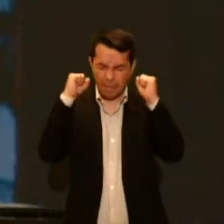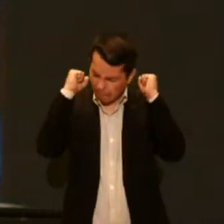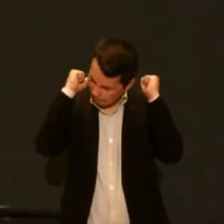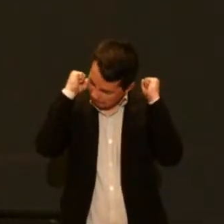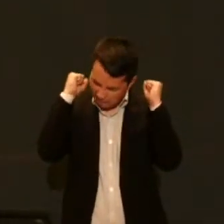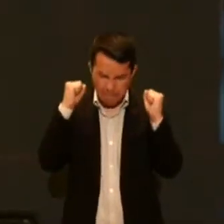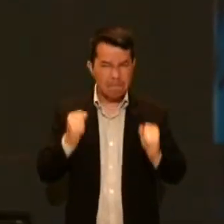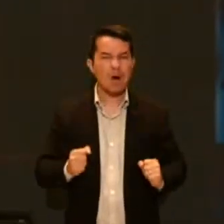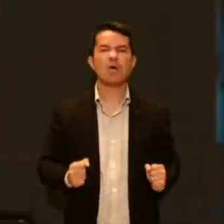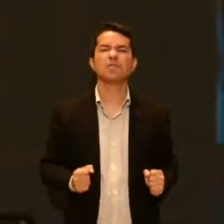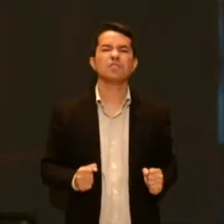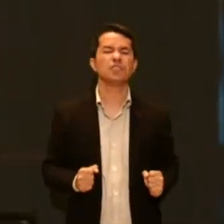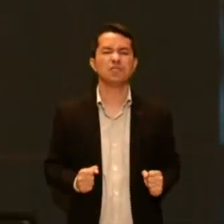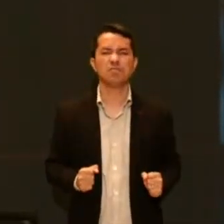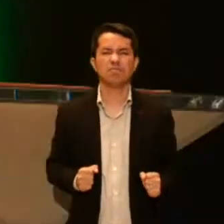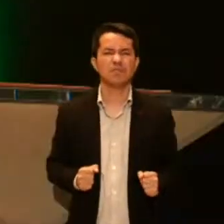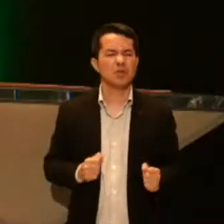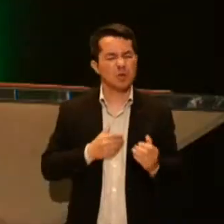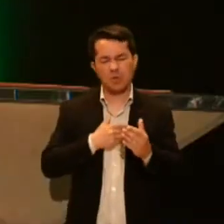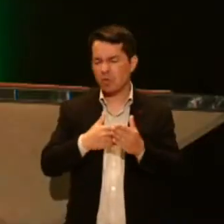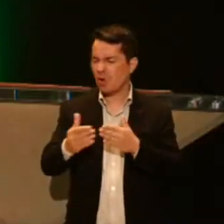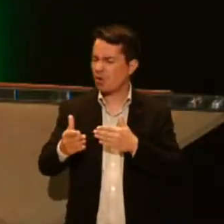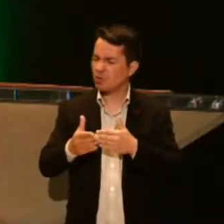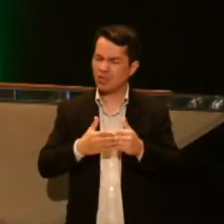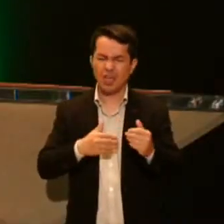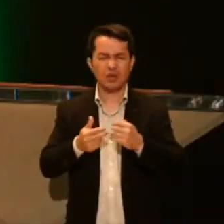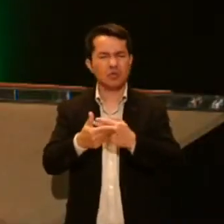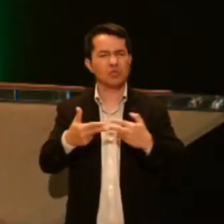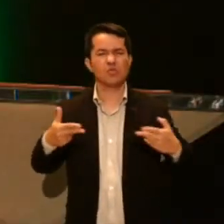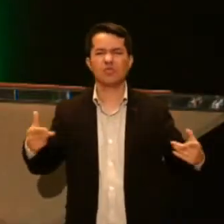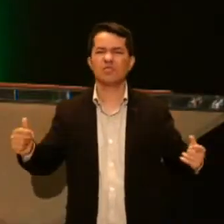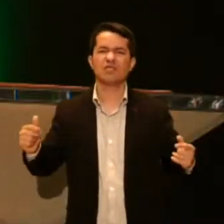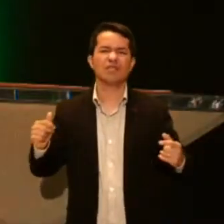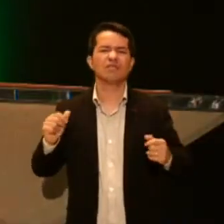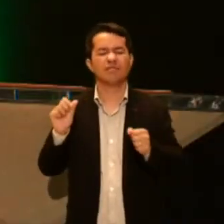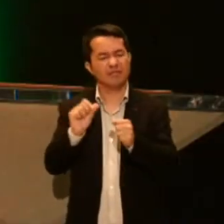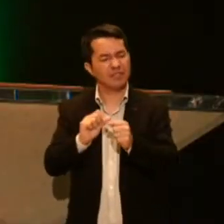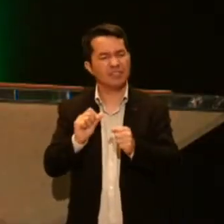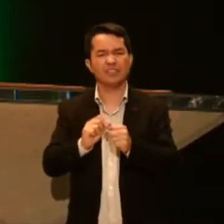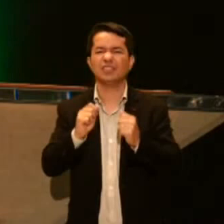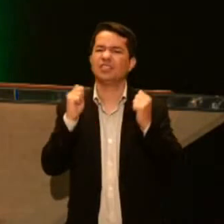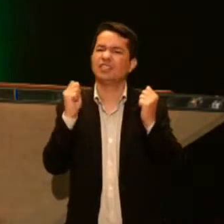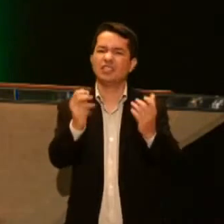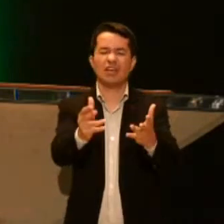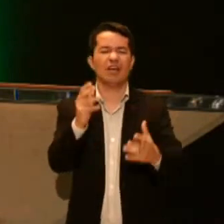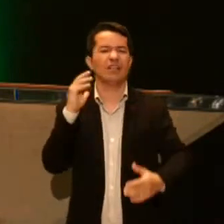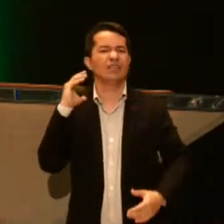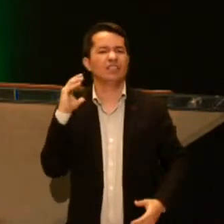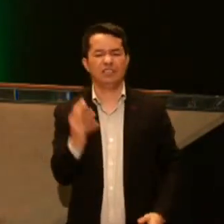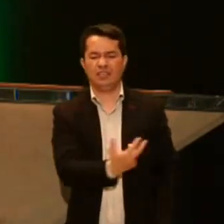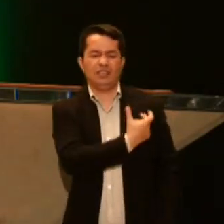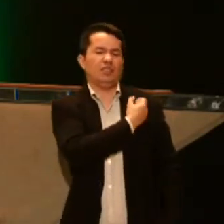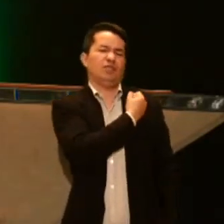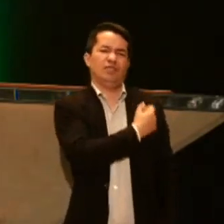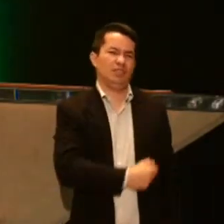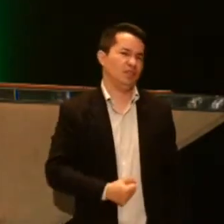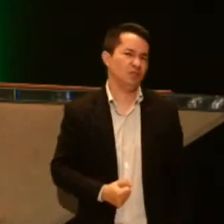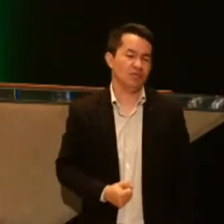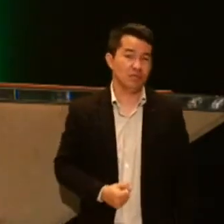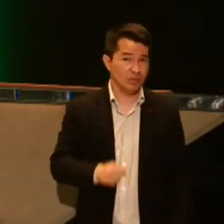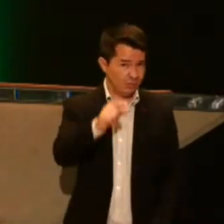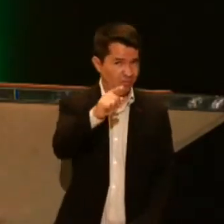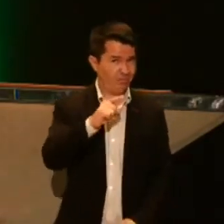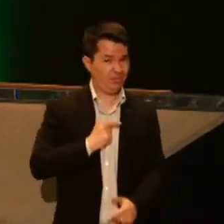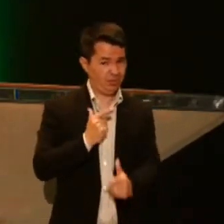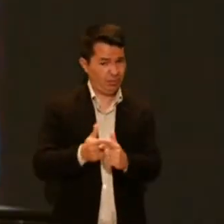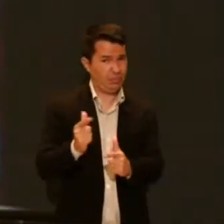demais que a graça de Deus não possa nos alcançar. Não importa o que você esteja vivendo,